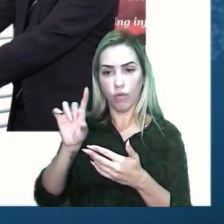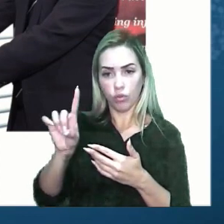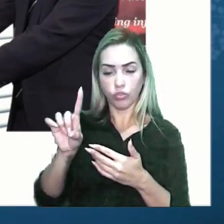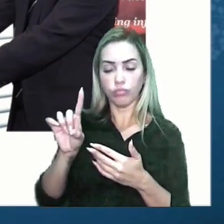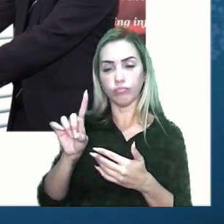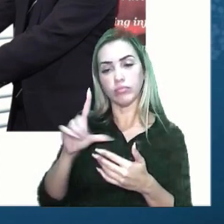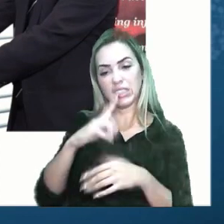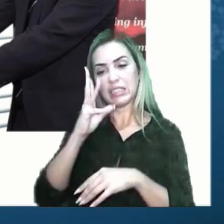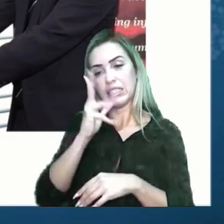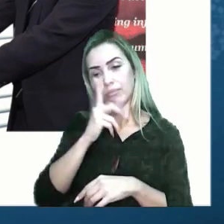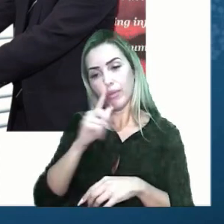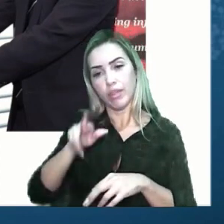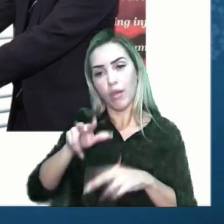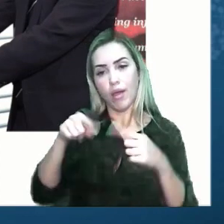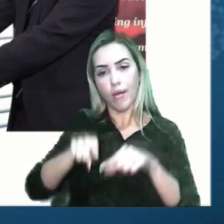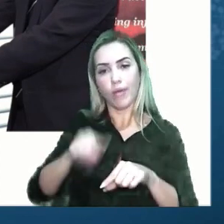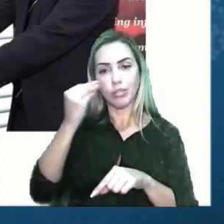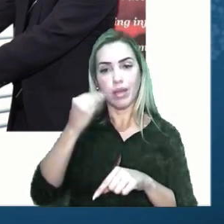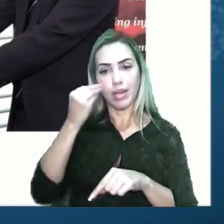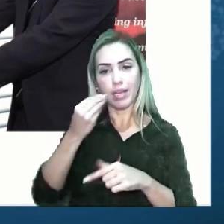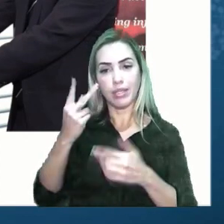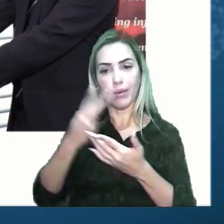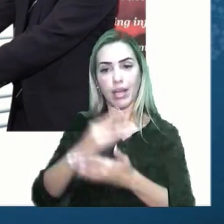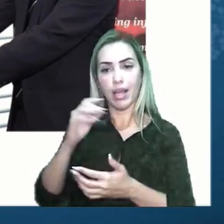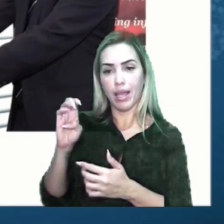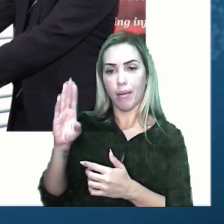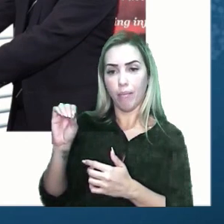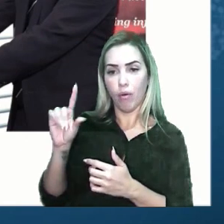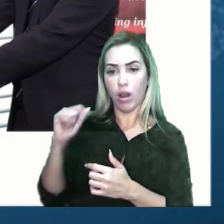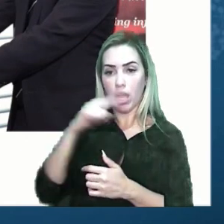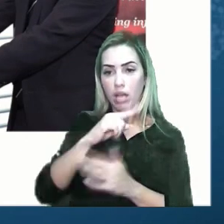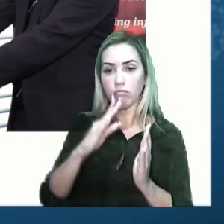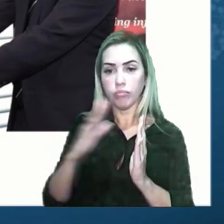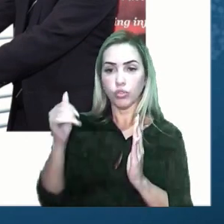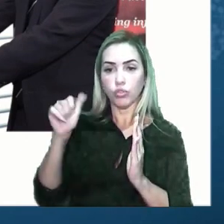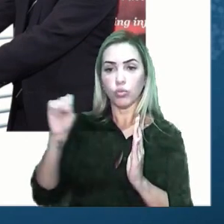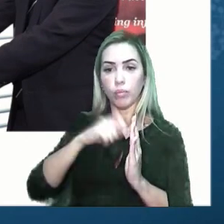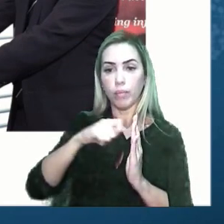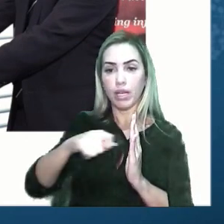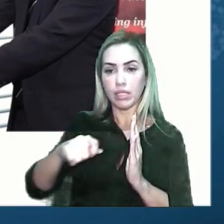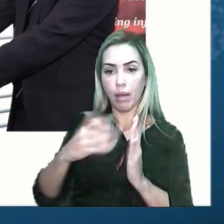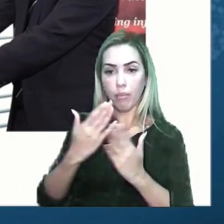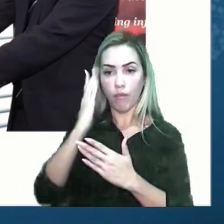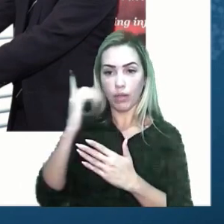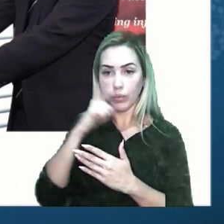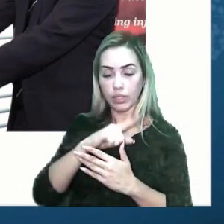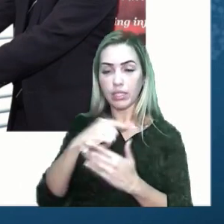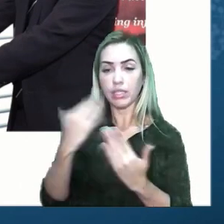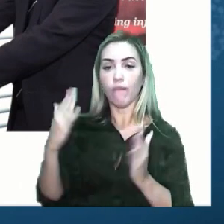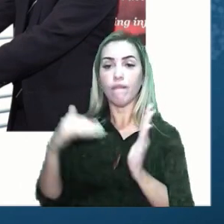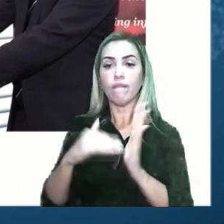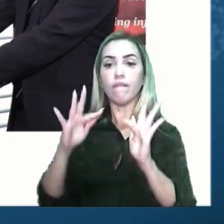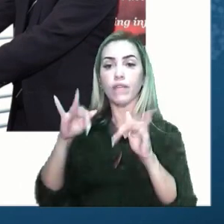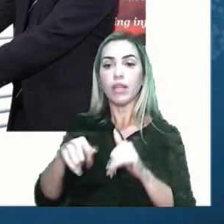que a gente teve com o surto de ebola. Esse aqui durou 18 meses até ser aprovada, e finalmente